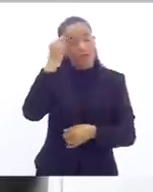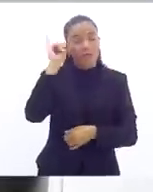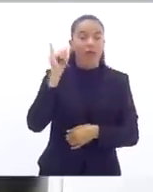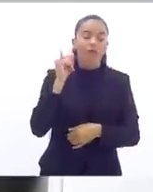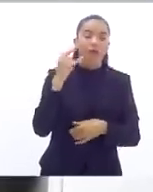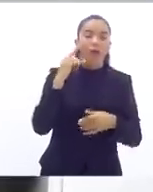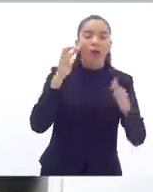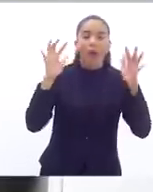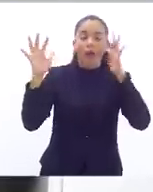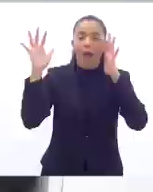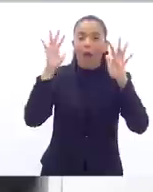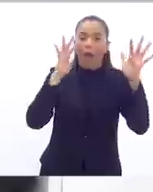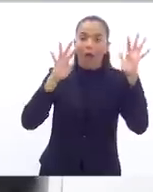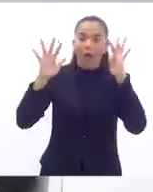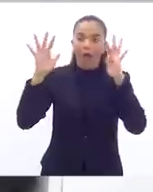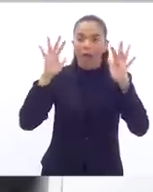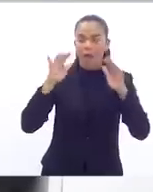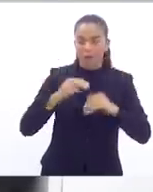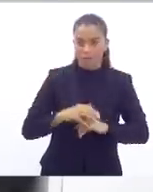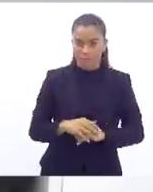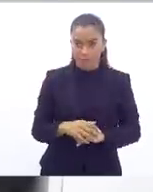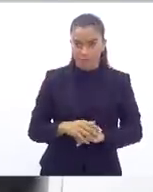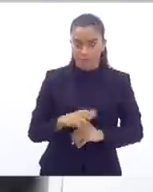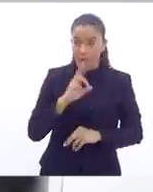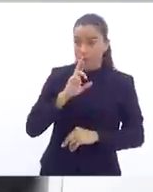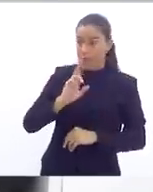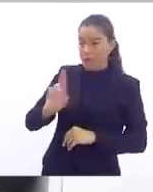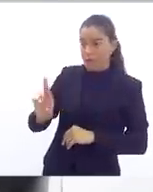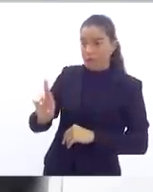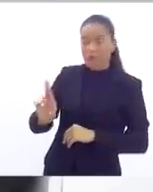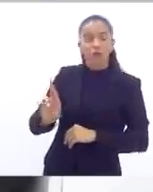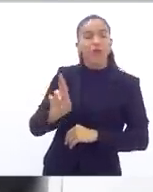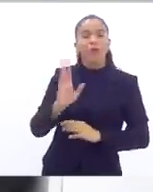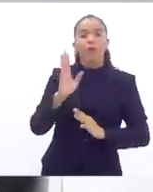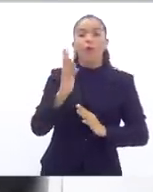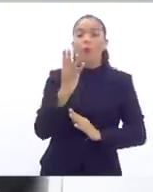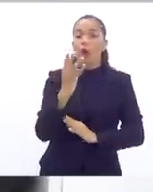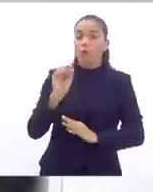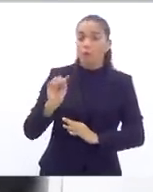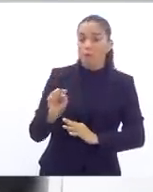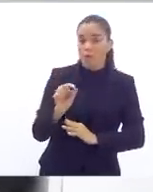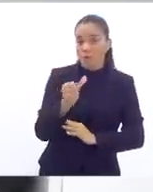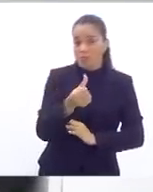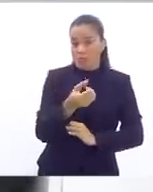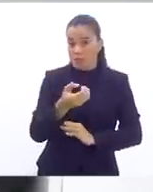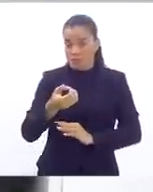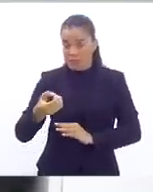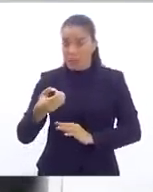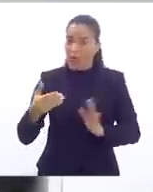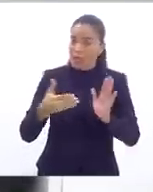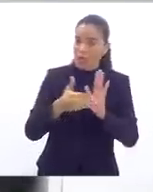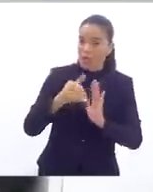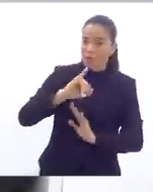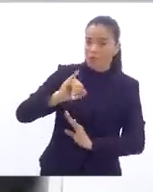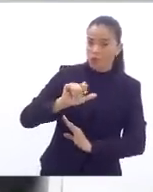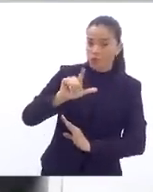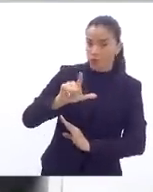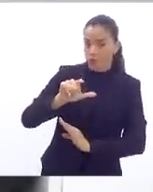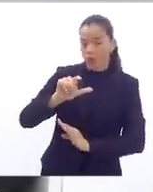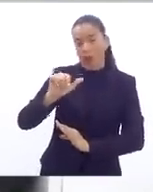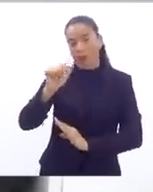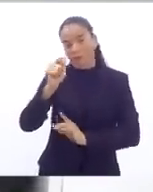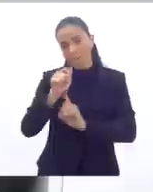tempo então respondendo os próximos 4.860 a gente acredita que faz até Julho Agosto porque